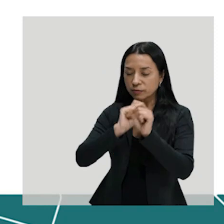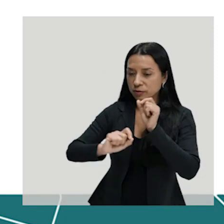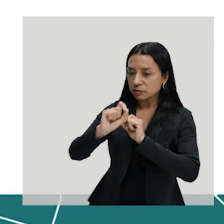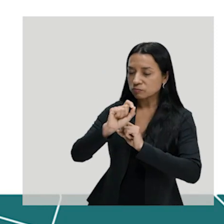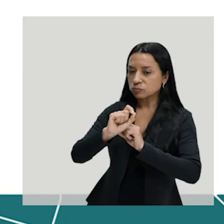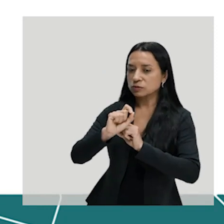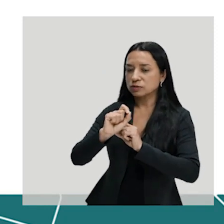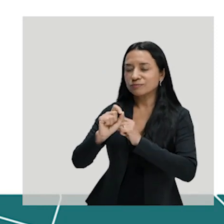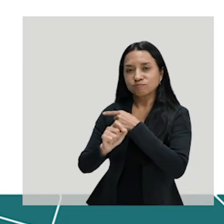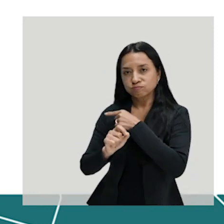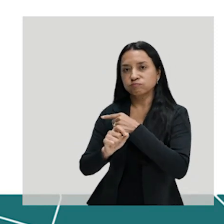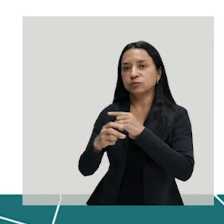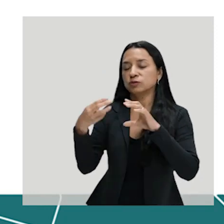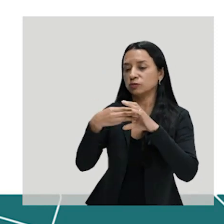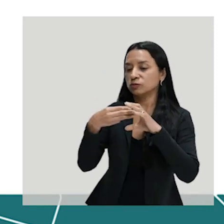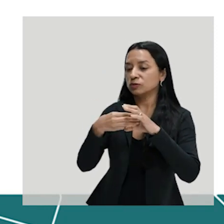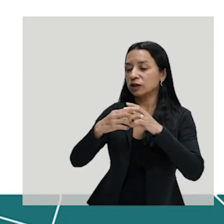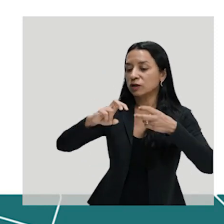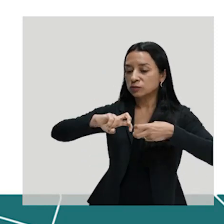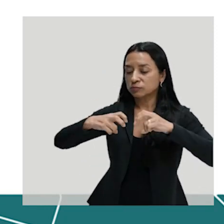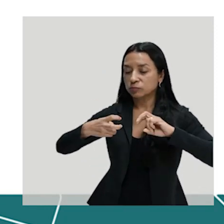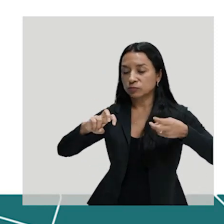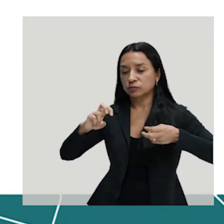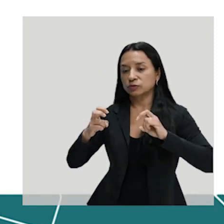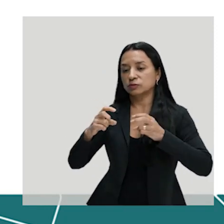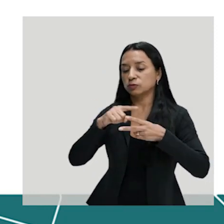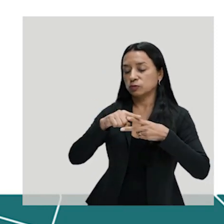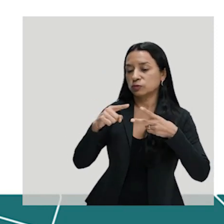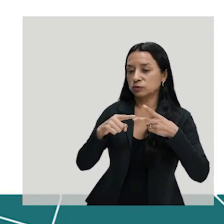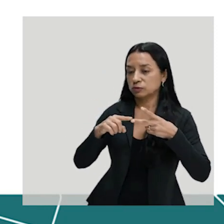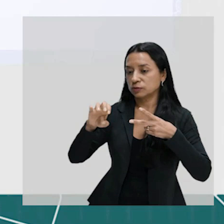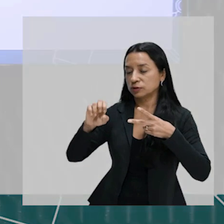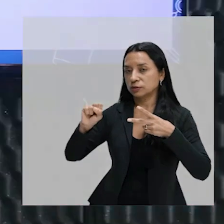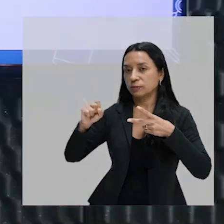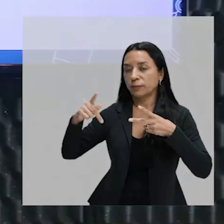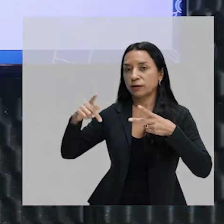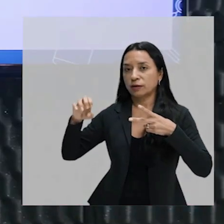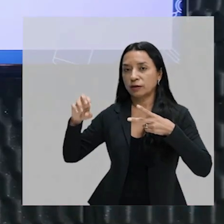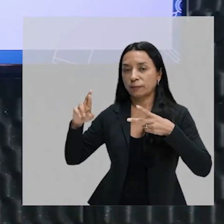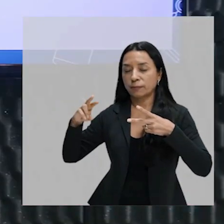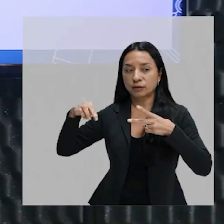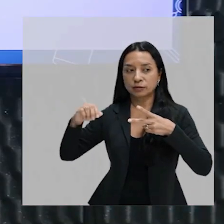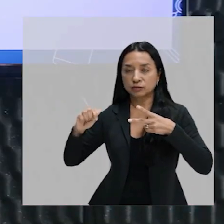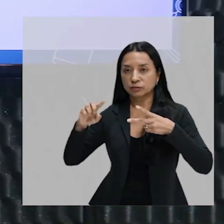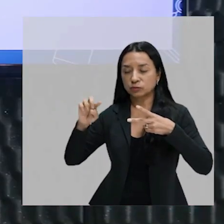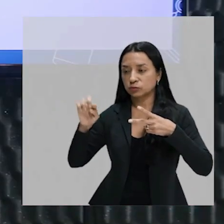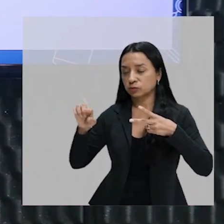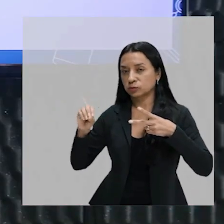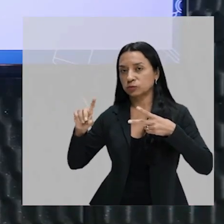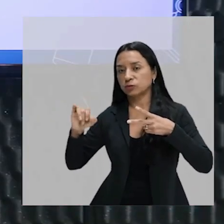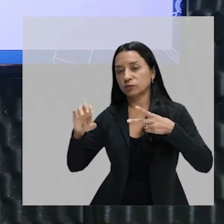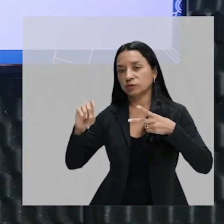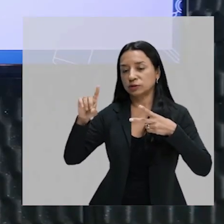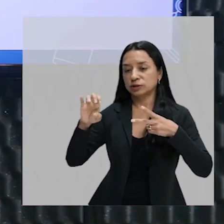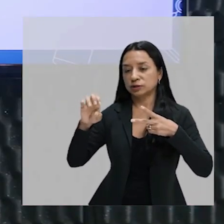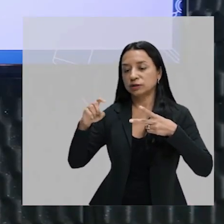células reprodutivas existem dois tipos de gametas espermatozóide e óvulo Então como a gente vai falar da origem